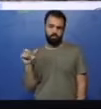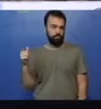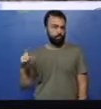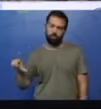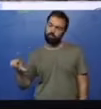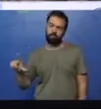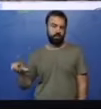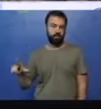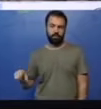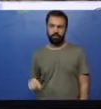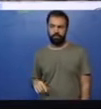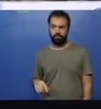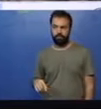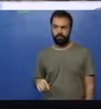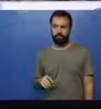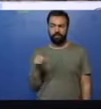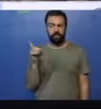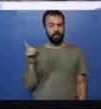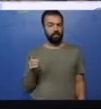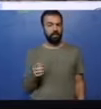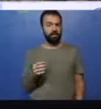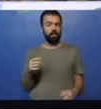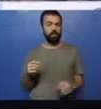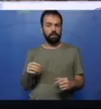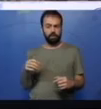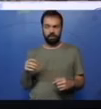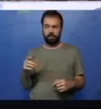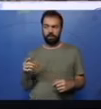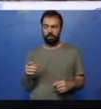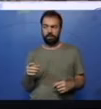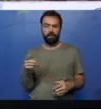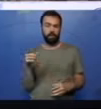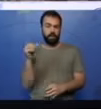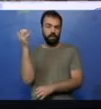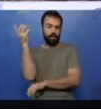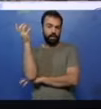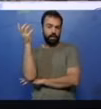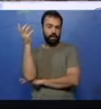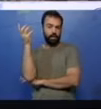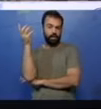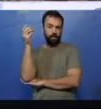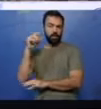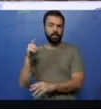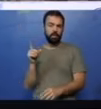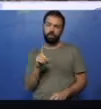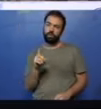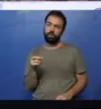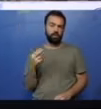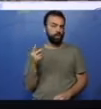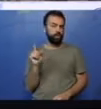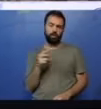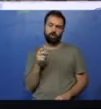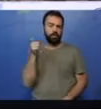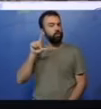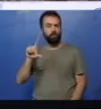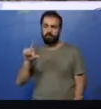onça pintada e o tamanduá-bandeira. A árvore, apesar de ser um ser vivo, é um ser fixo,